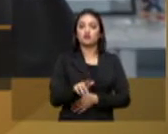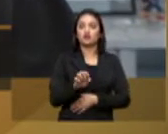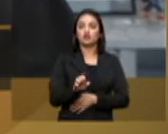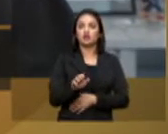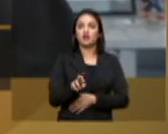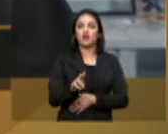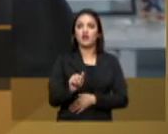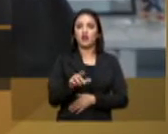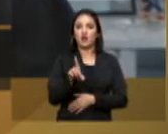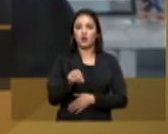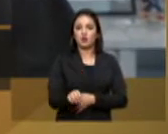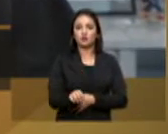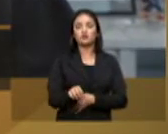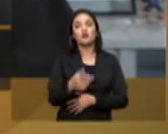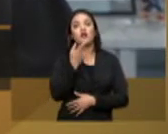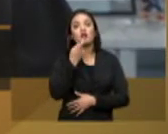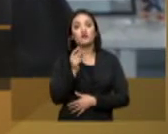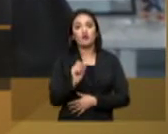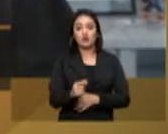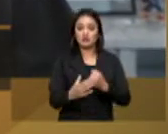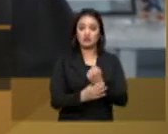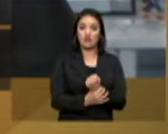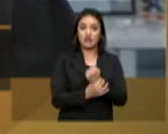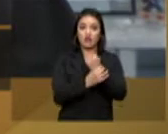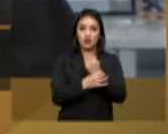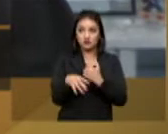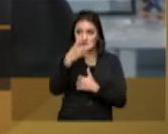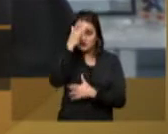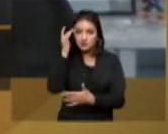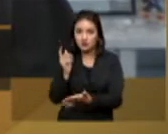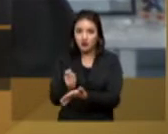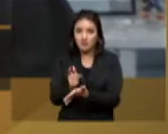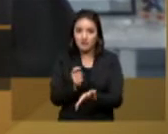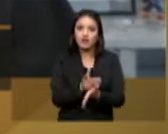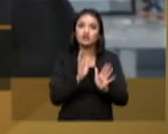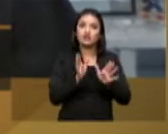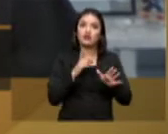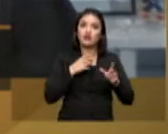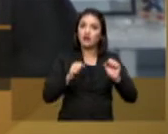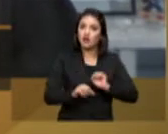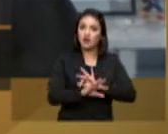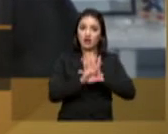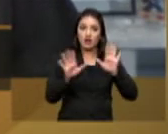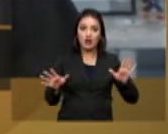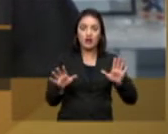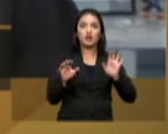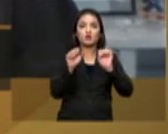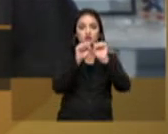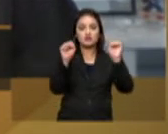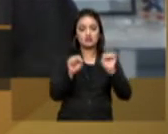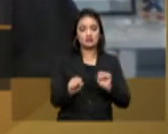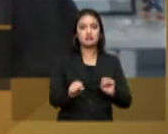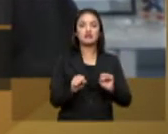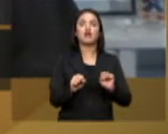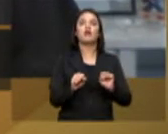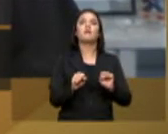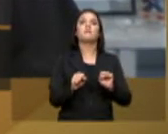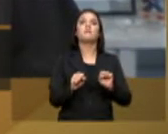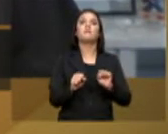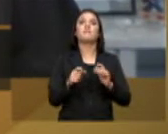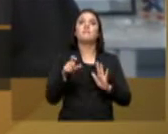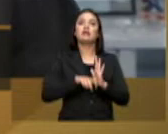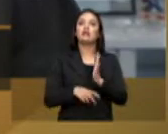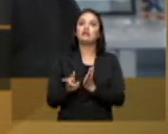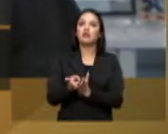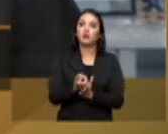Essas garantias dos contribuintes, expressas e estabelecidas pelo sistema constitucional tributário, nada mais são